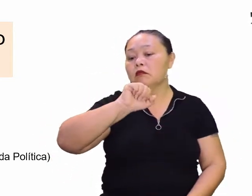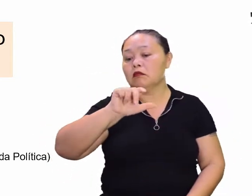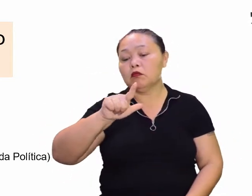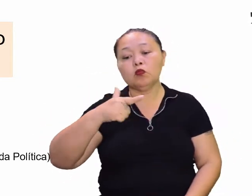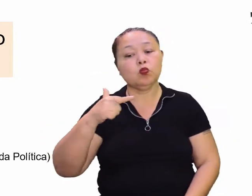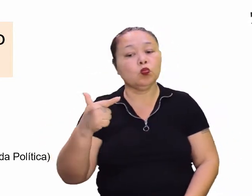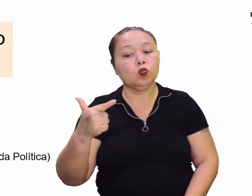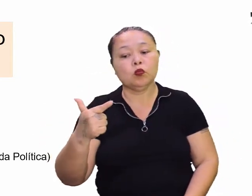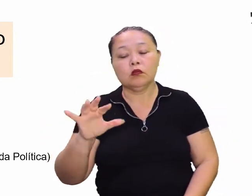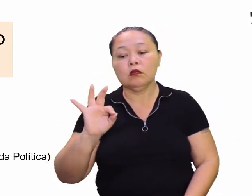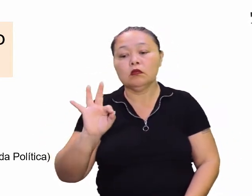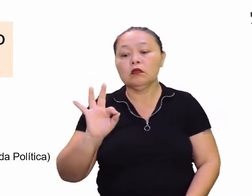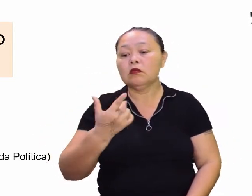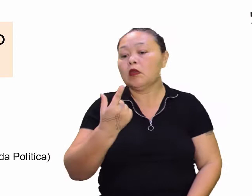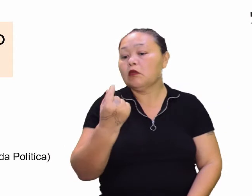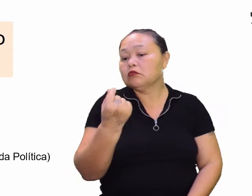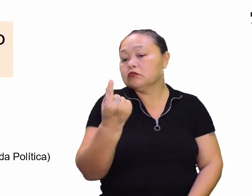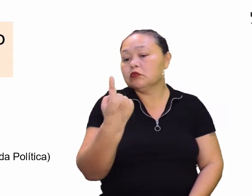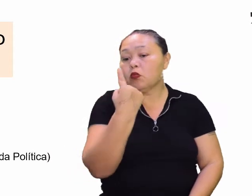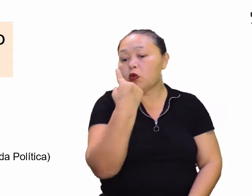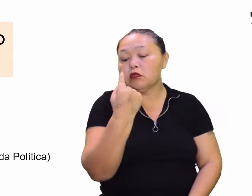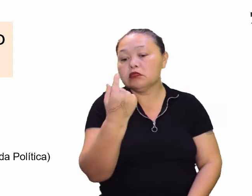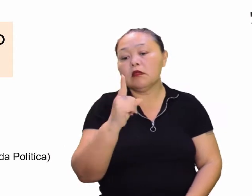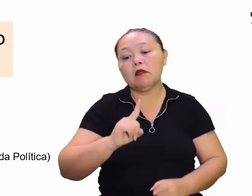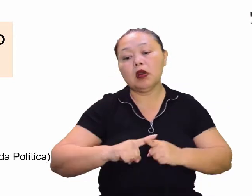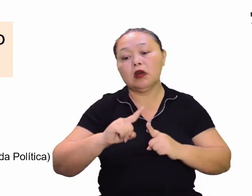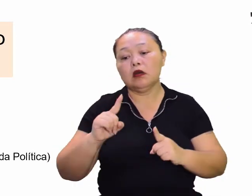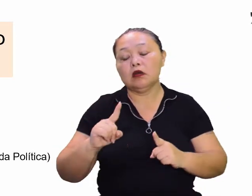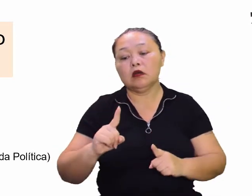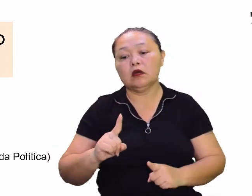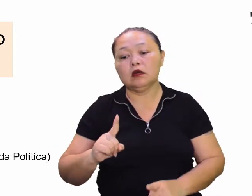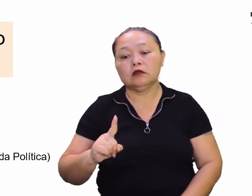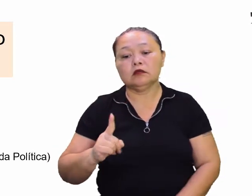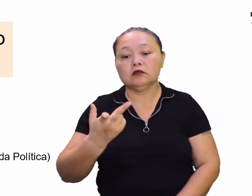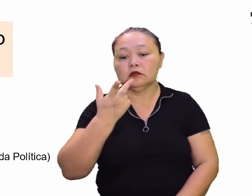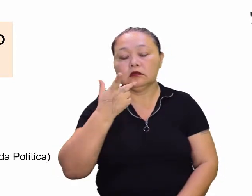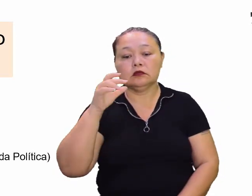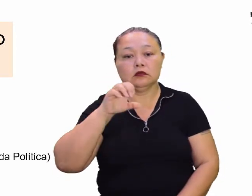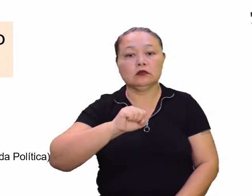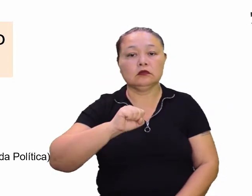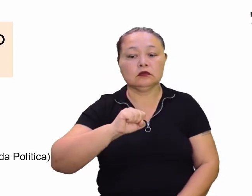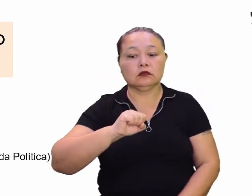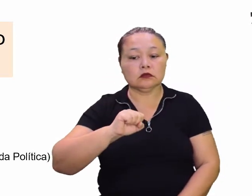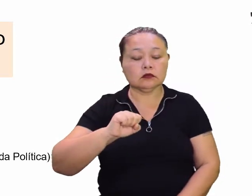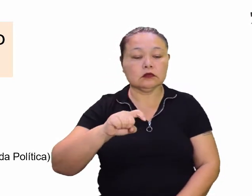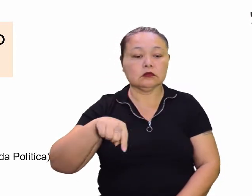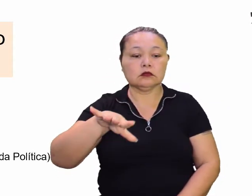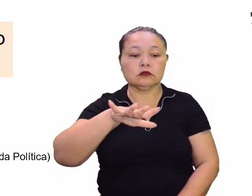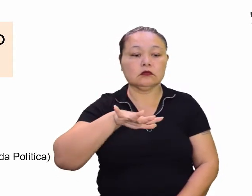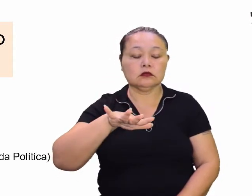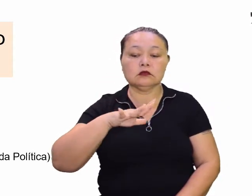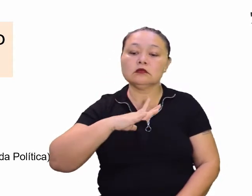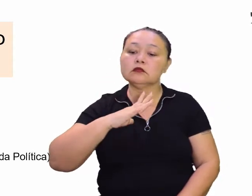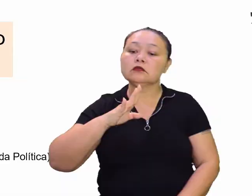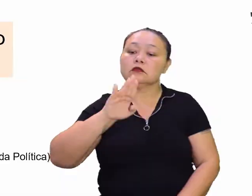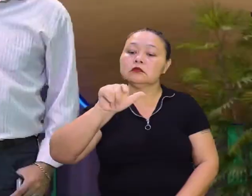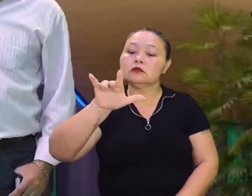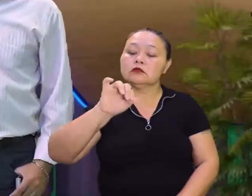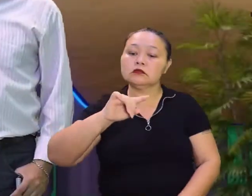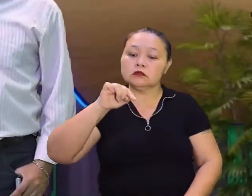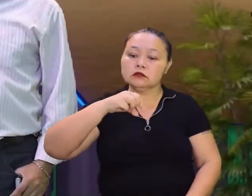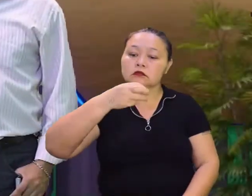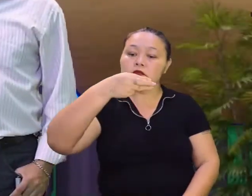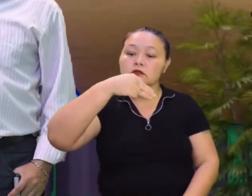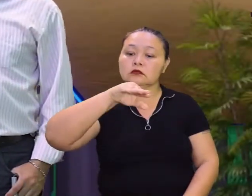não tem, por exemplo, moeda única. Mas, vamos falar rapidão com essa galera. Por exemplo, o bloco econômico Mercosul, que